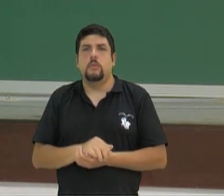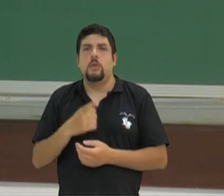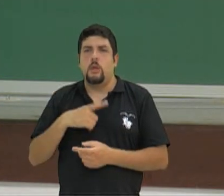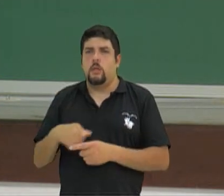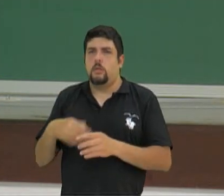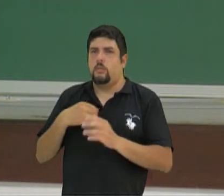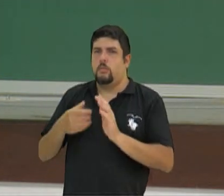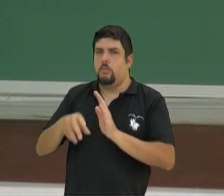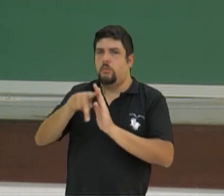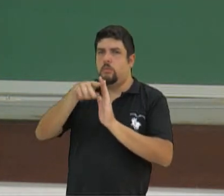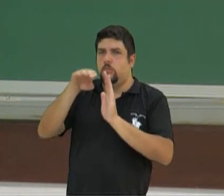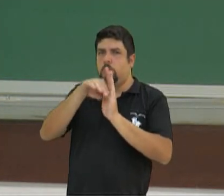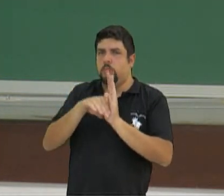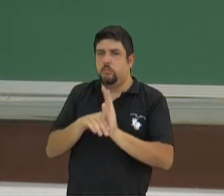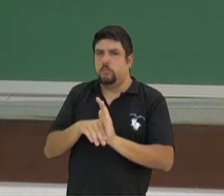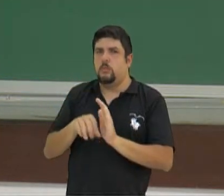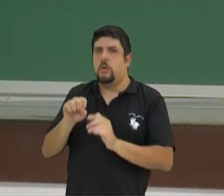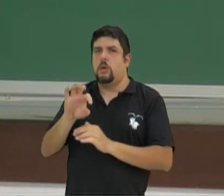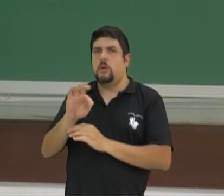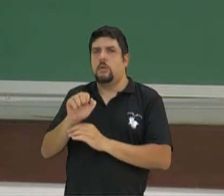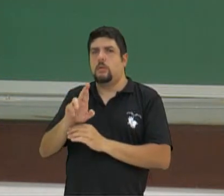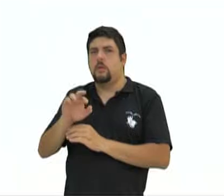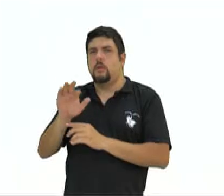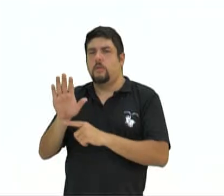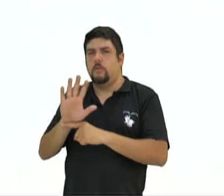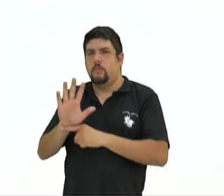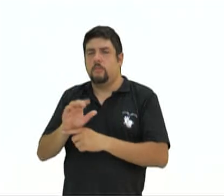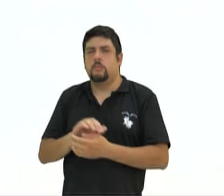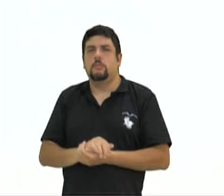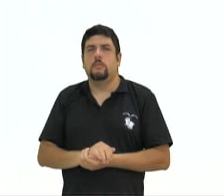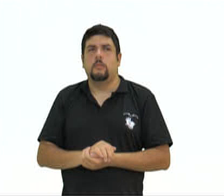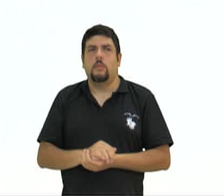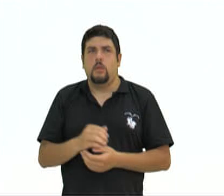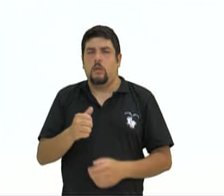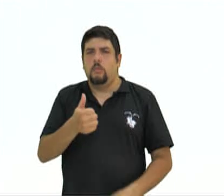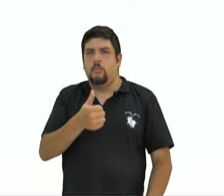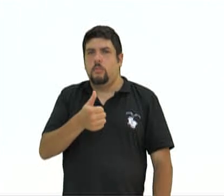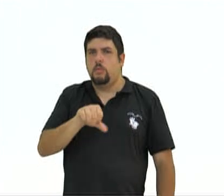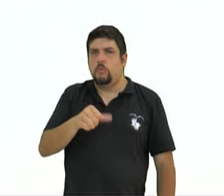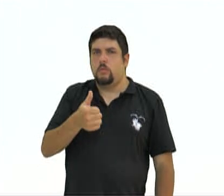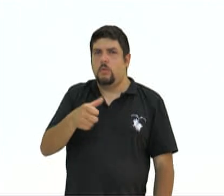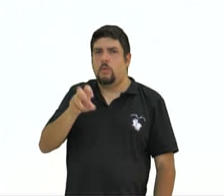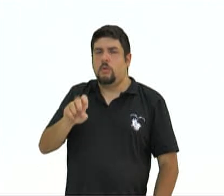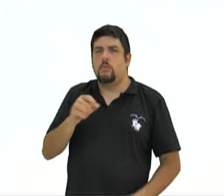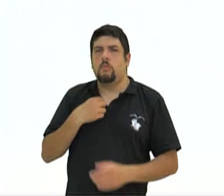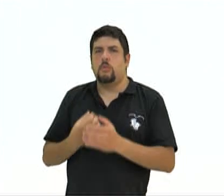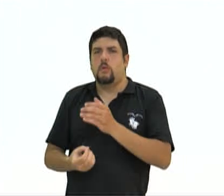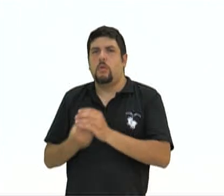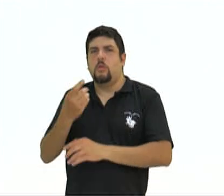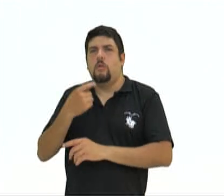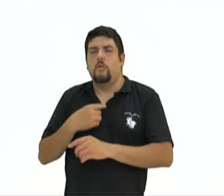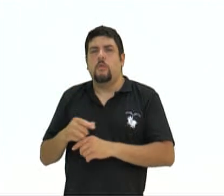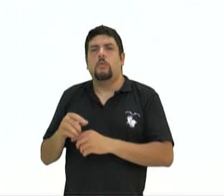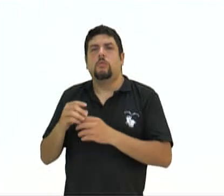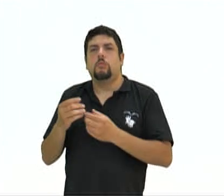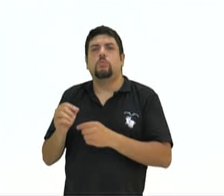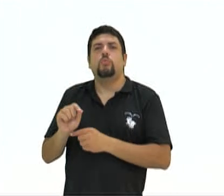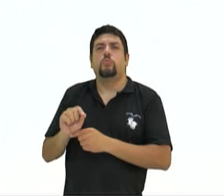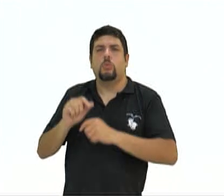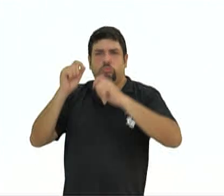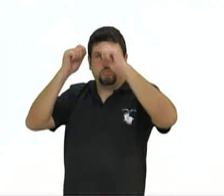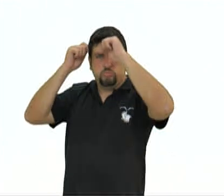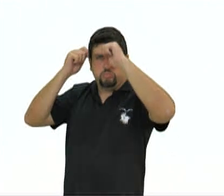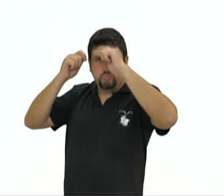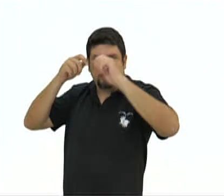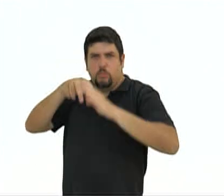tá? Então vamos lá. Em 1915, Thomas Hines, junto com Sullivan, inventaram o gênero western e semearam a dramaturgia no